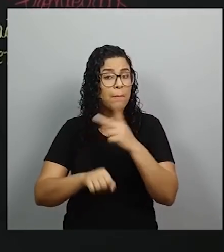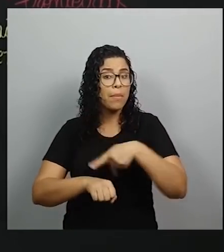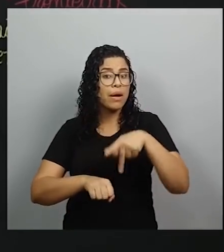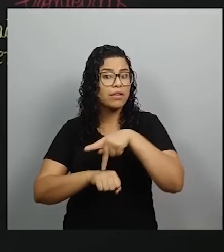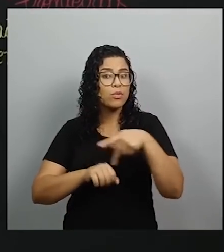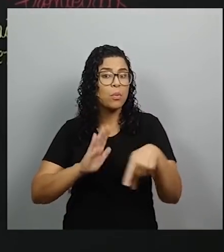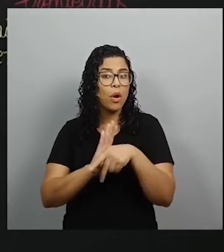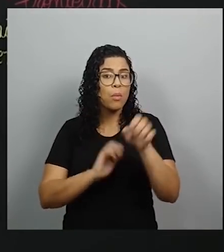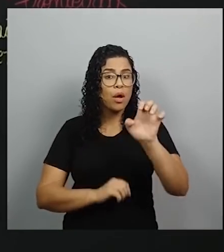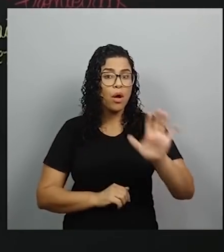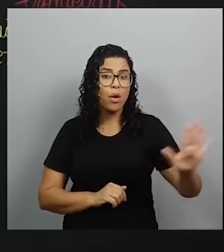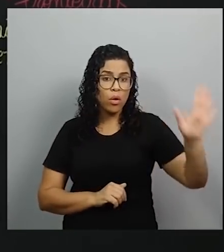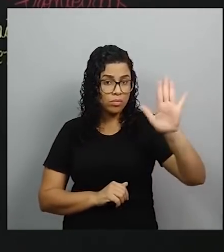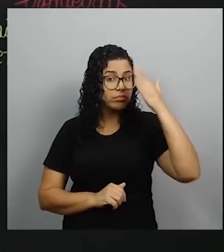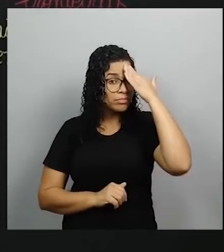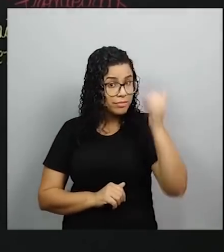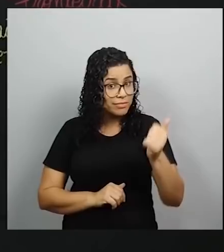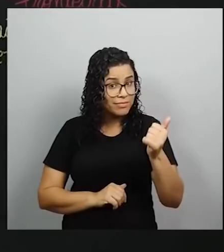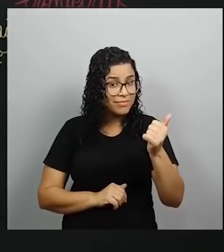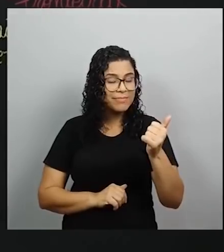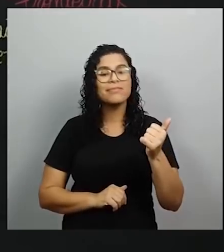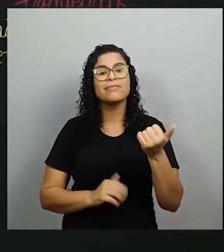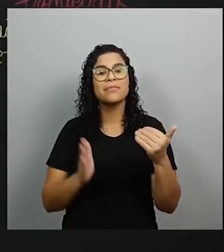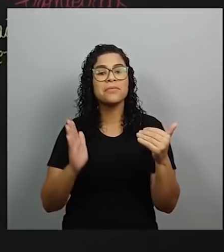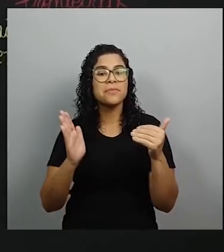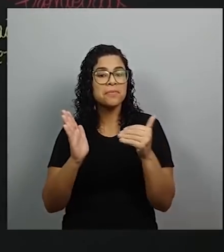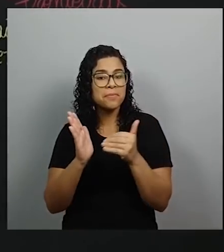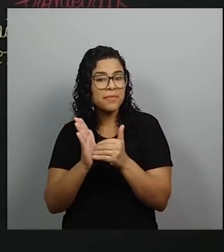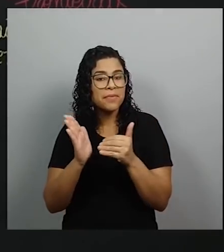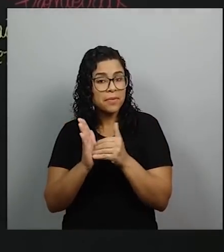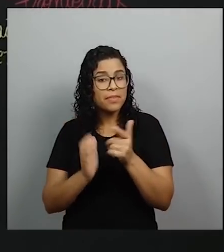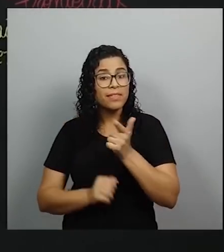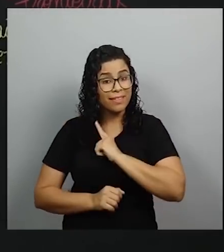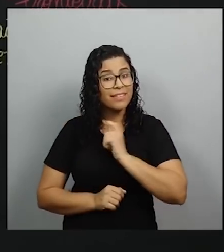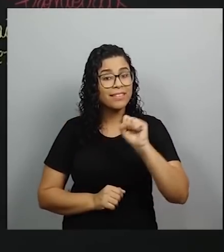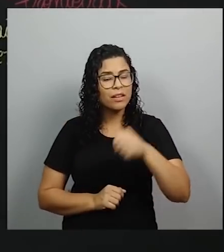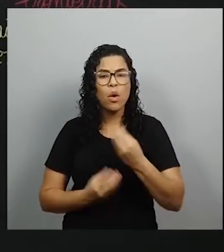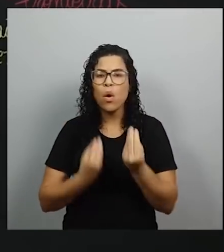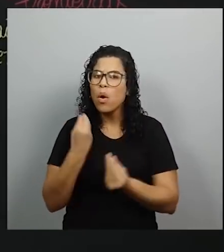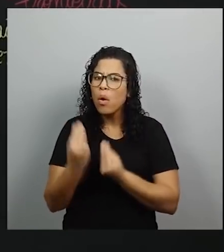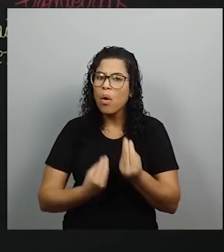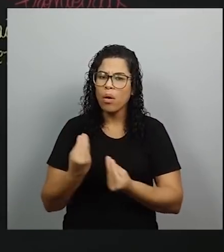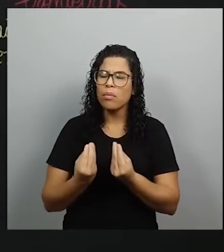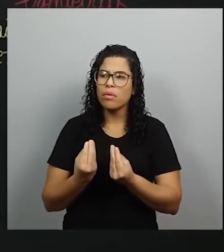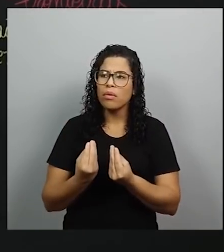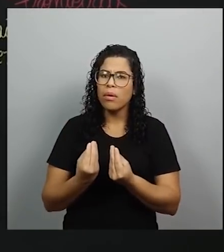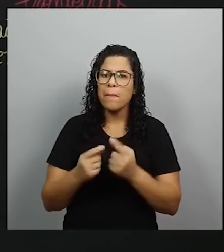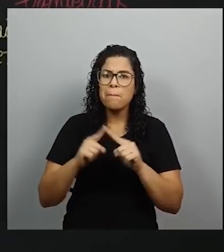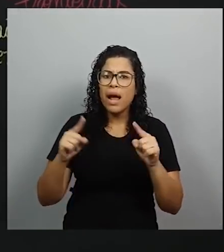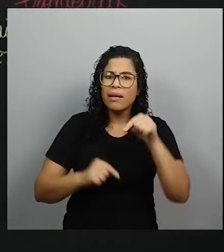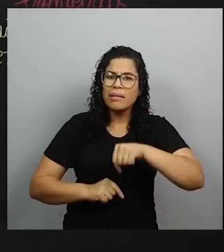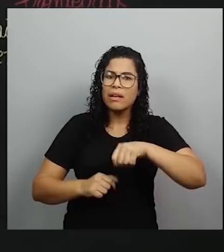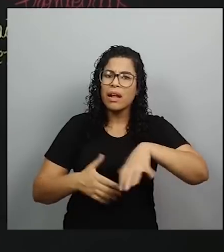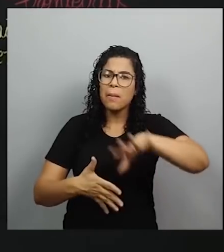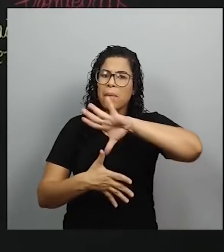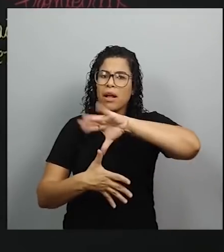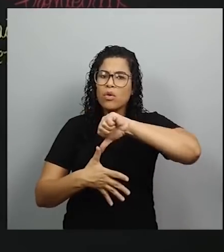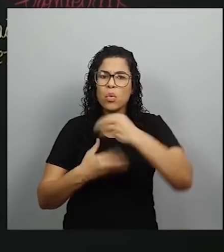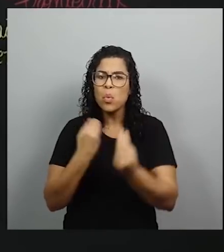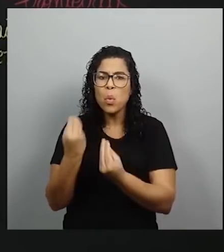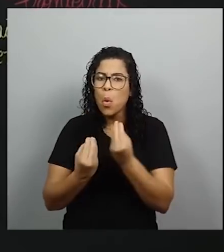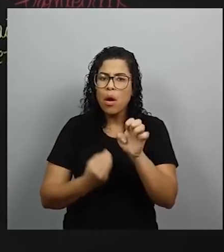disso? É, nós fazemos fronteira com o país da Europa. Ah, mas como assim, professor? Você não disse que era da América do Sul? Ah,